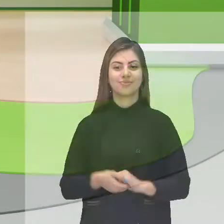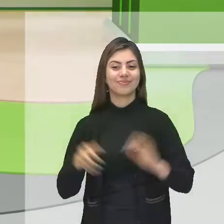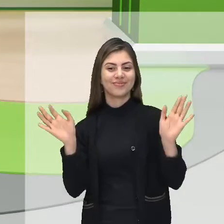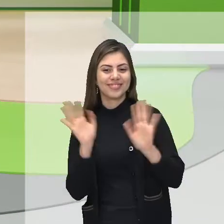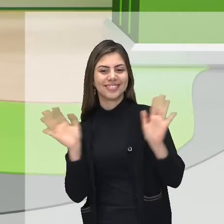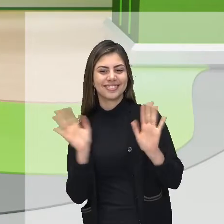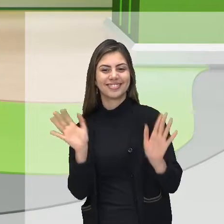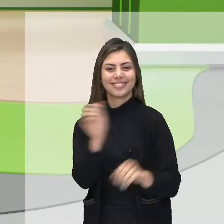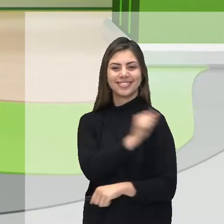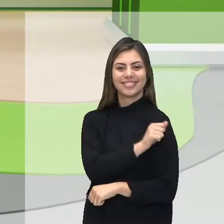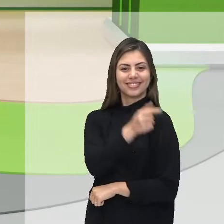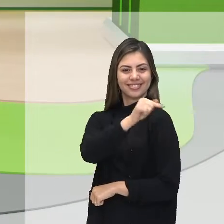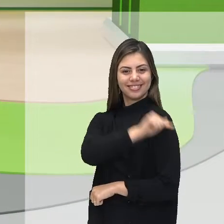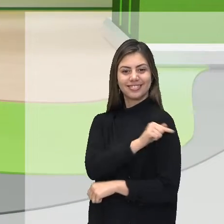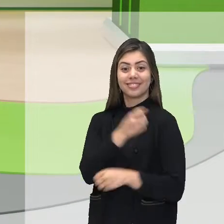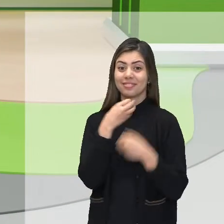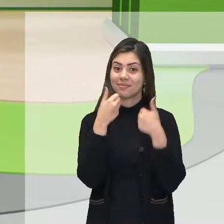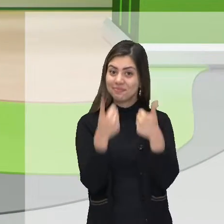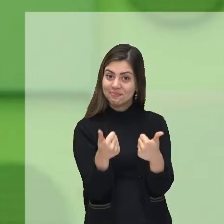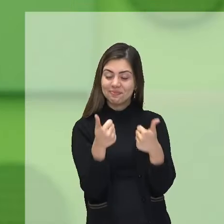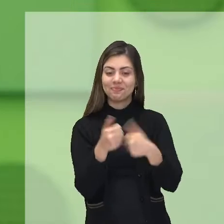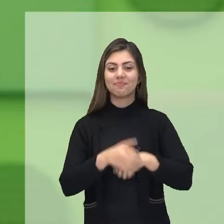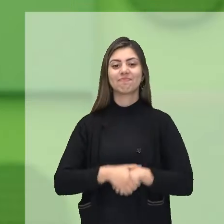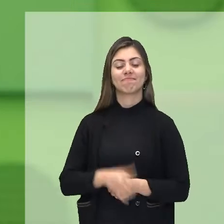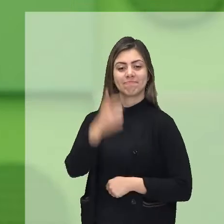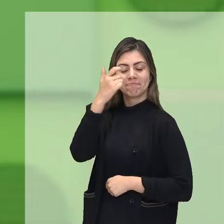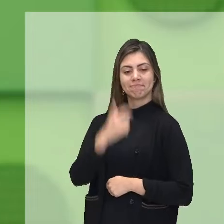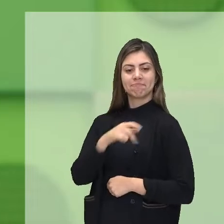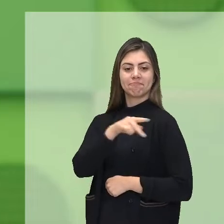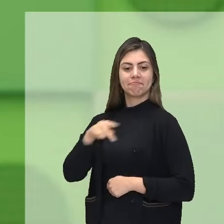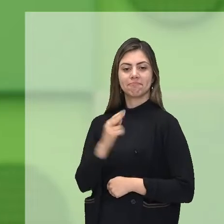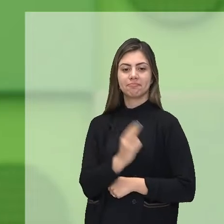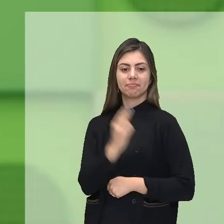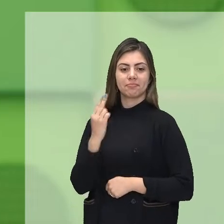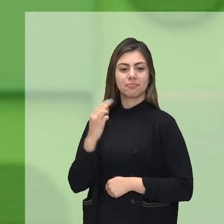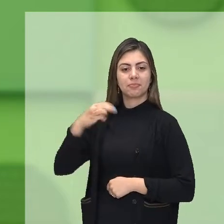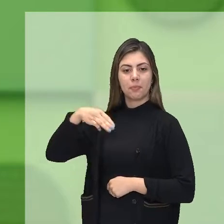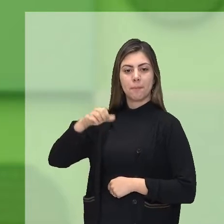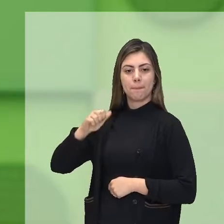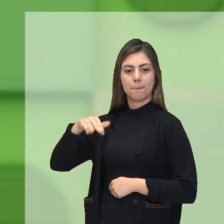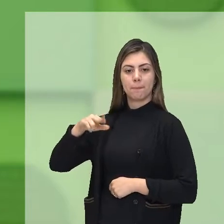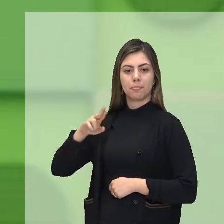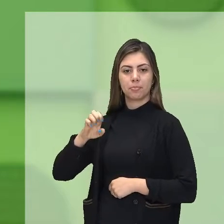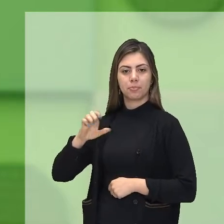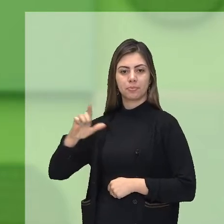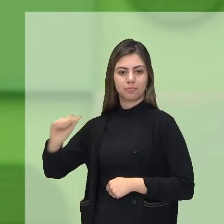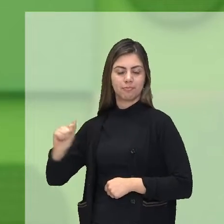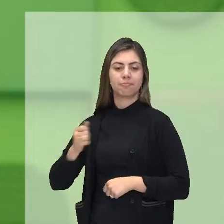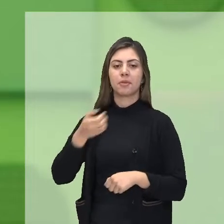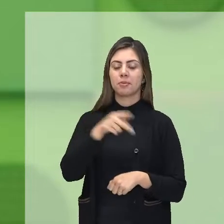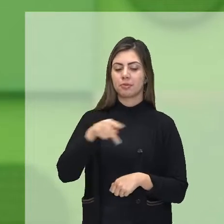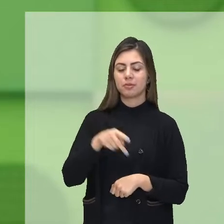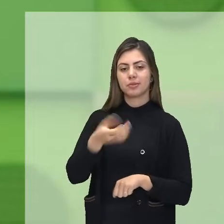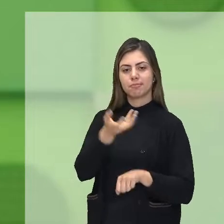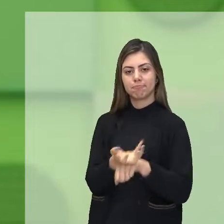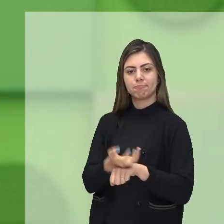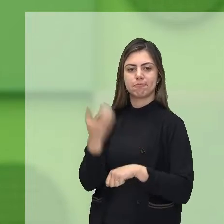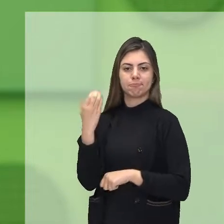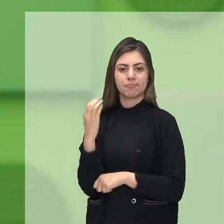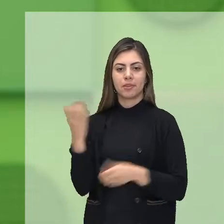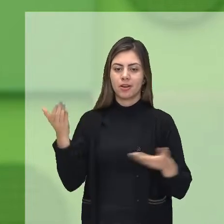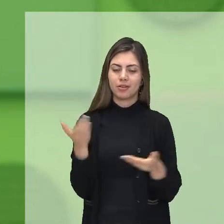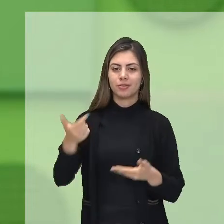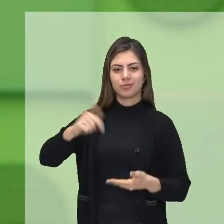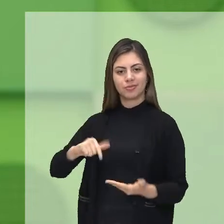Olá, alunos do 7º ano, tudo bem? Eu sou a professora Manuela Cerejo, professora de Ciências, e estou aqui para mais